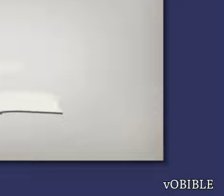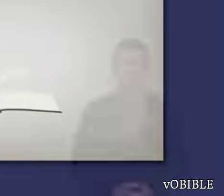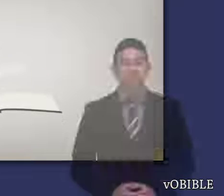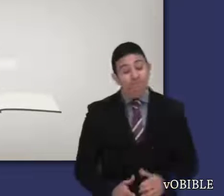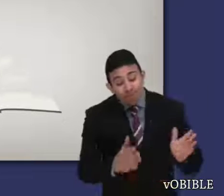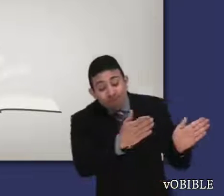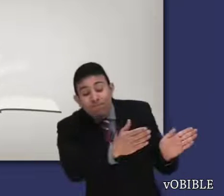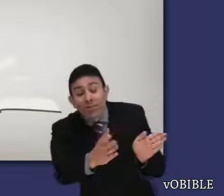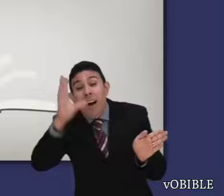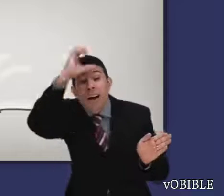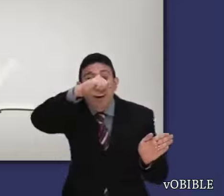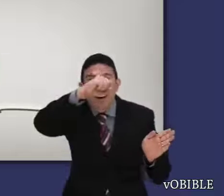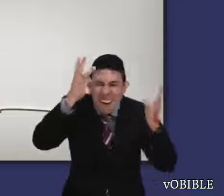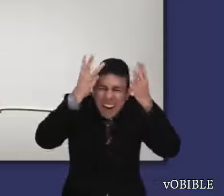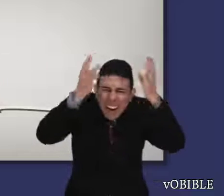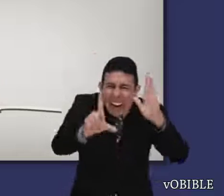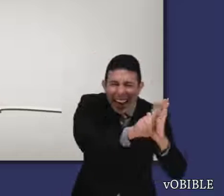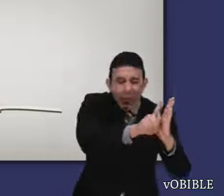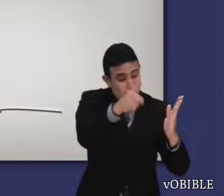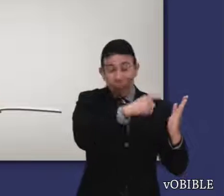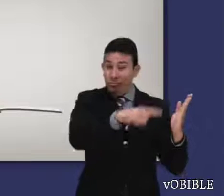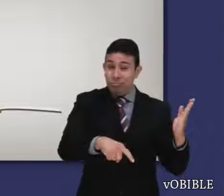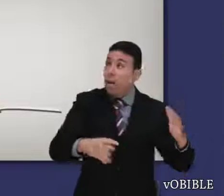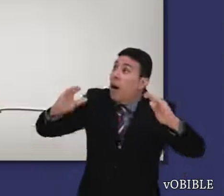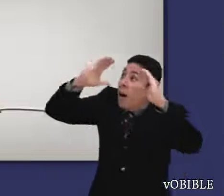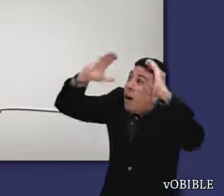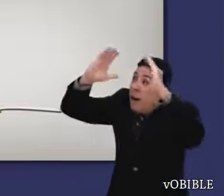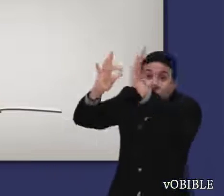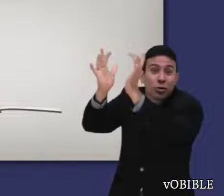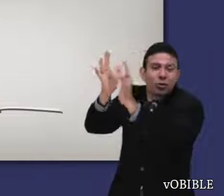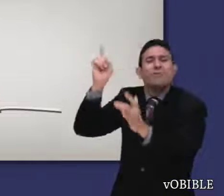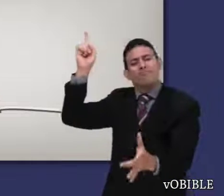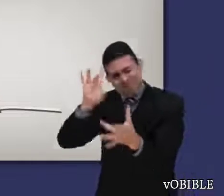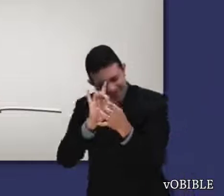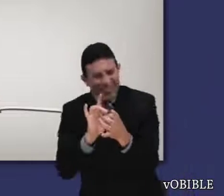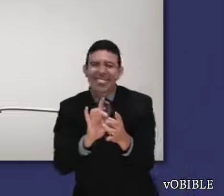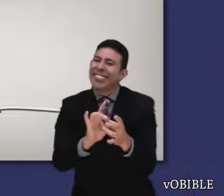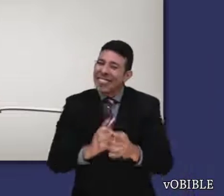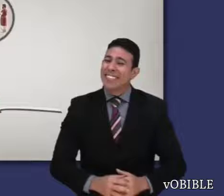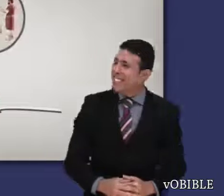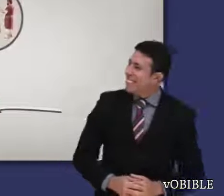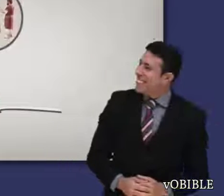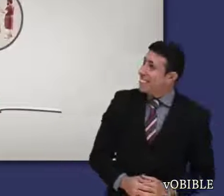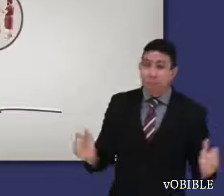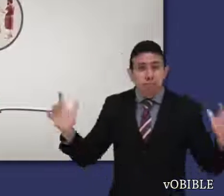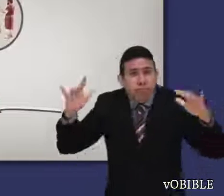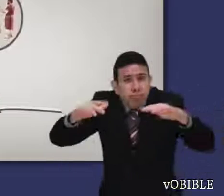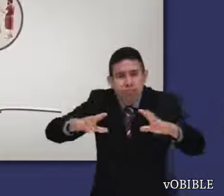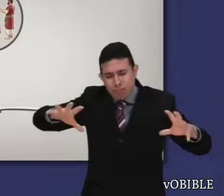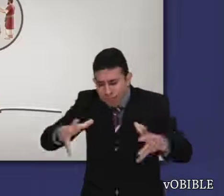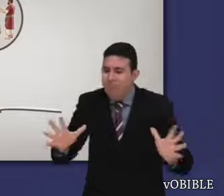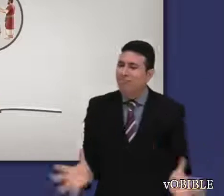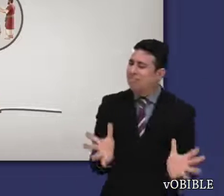Ao ler Hebreus, veja como Paulo explica por que a adoração cristã é superior. Como podemos continuar